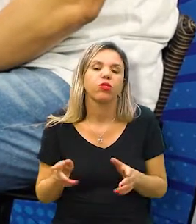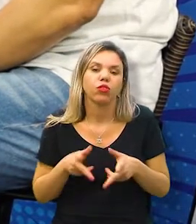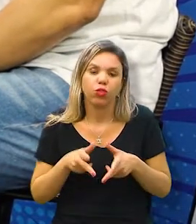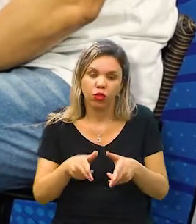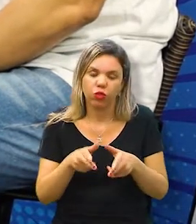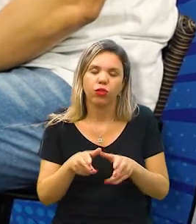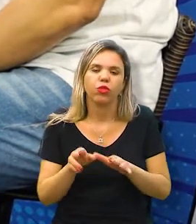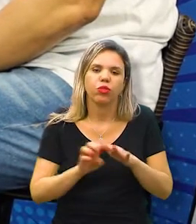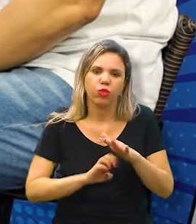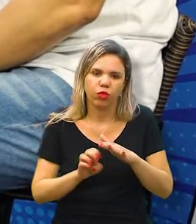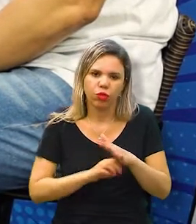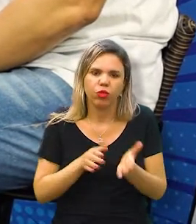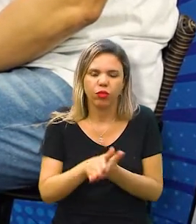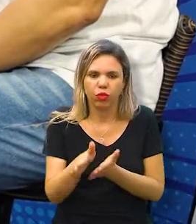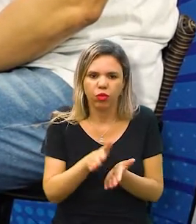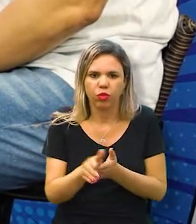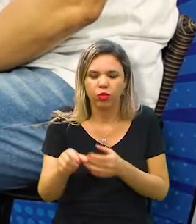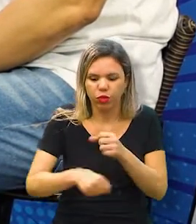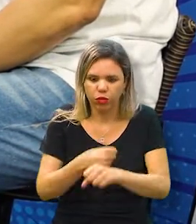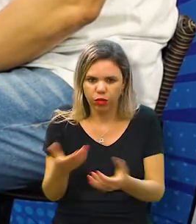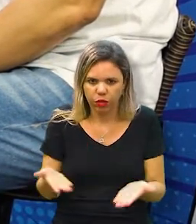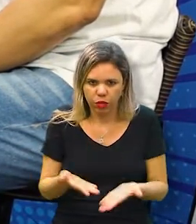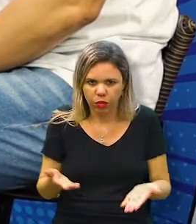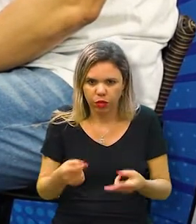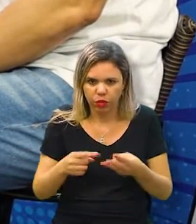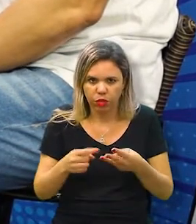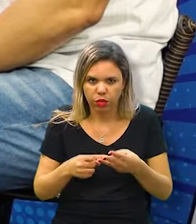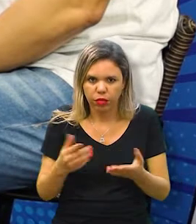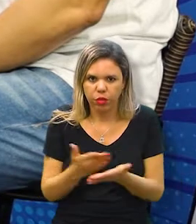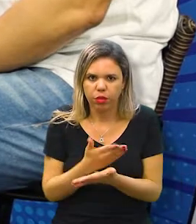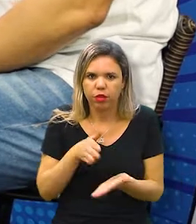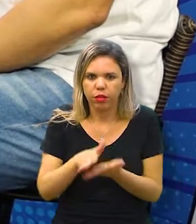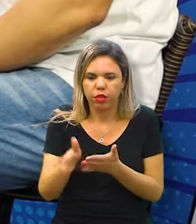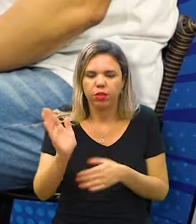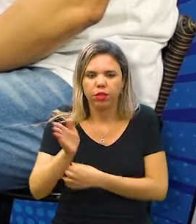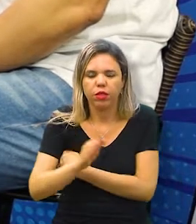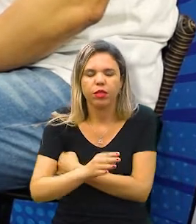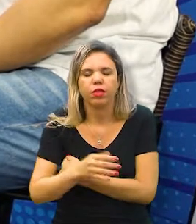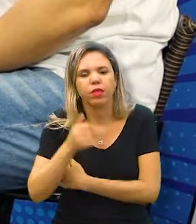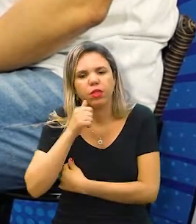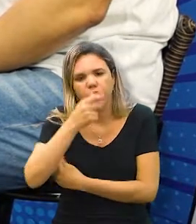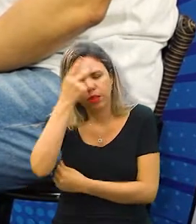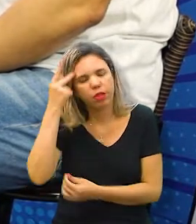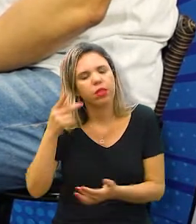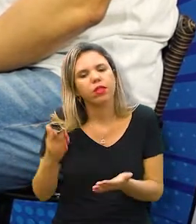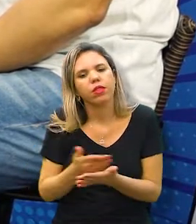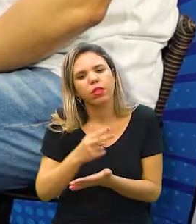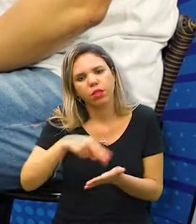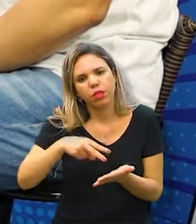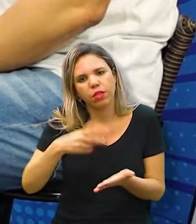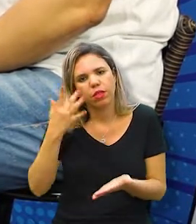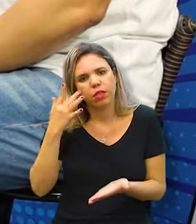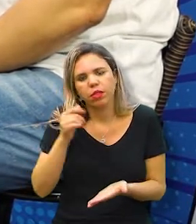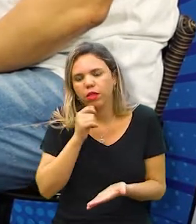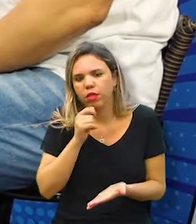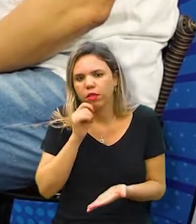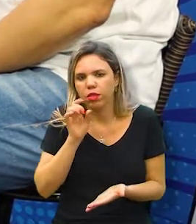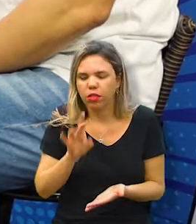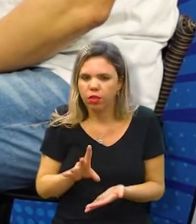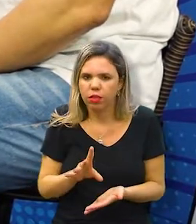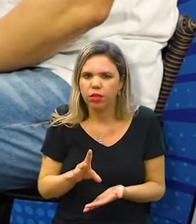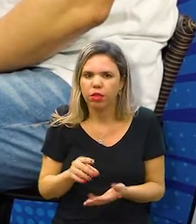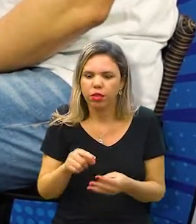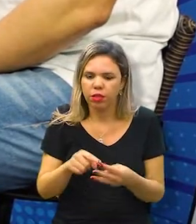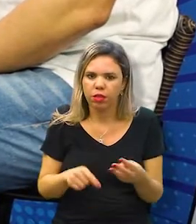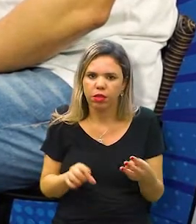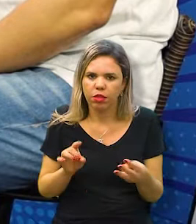editora. A previsão é ainda esse ano lançar esse terceiro livro. As leitoras, a maioria ainda acha que vai